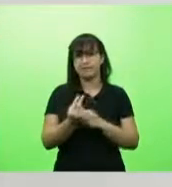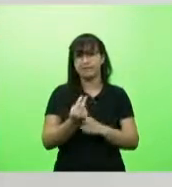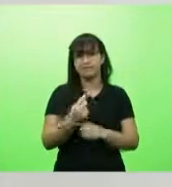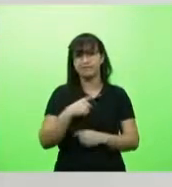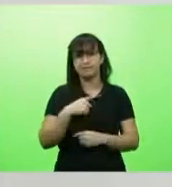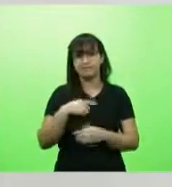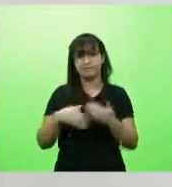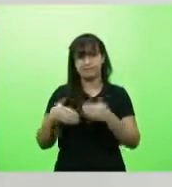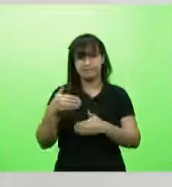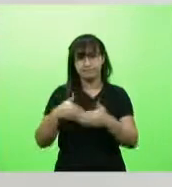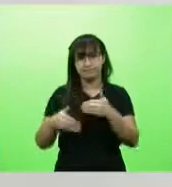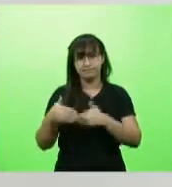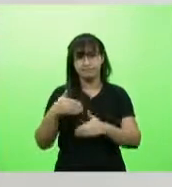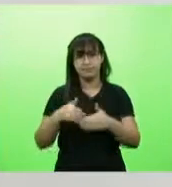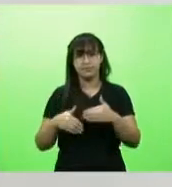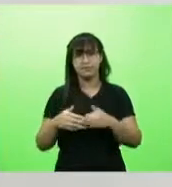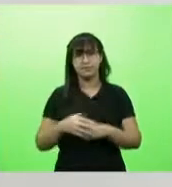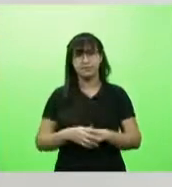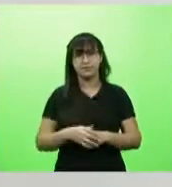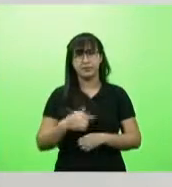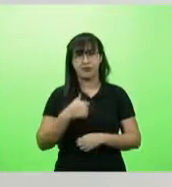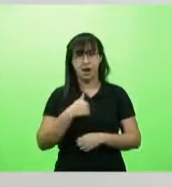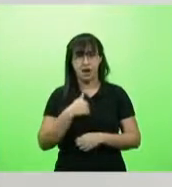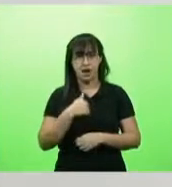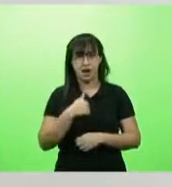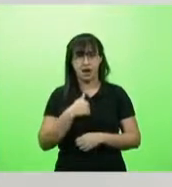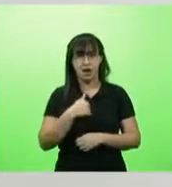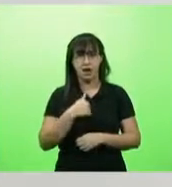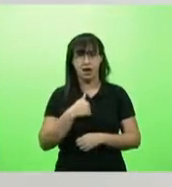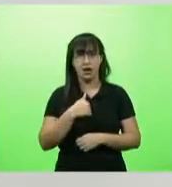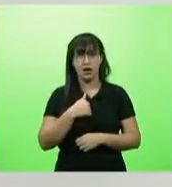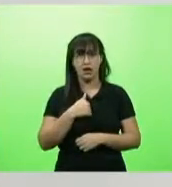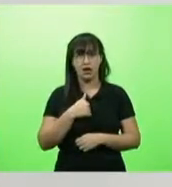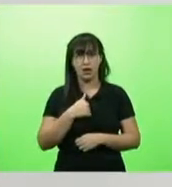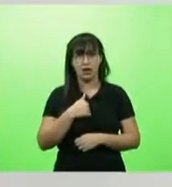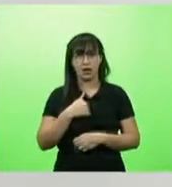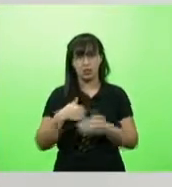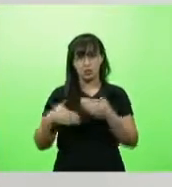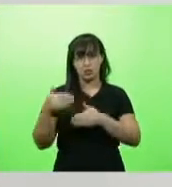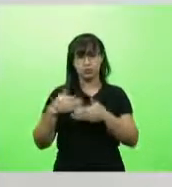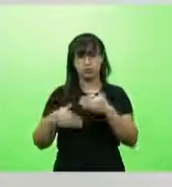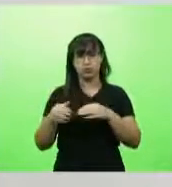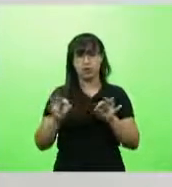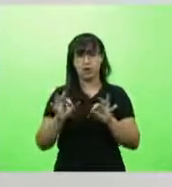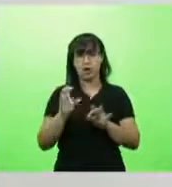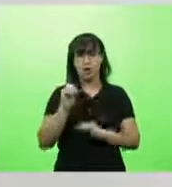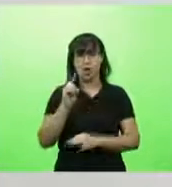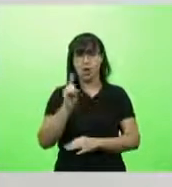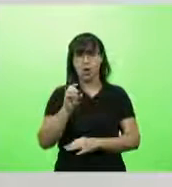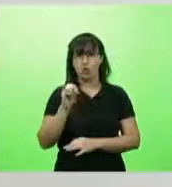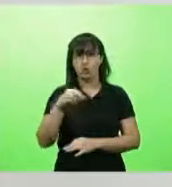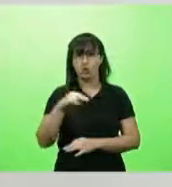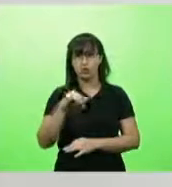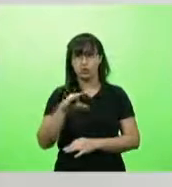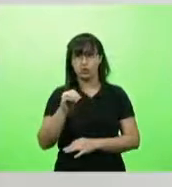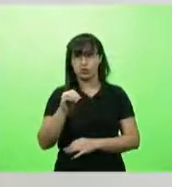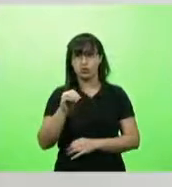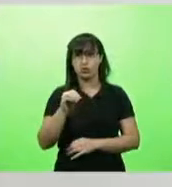eu, deputado Bruno, só não passei, eu só não tive ainda o tratamento do ozônio, né, por uma opção. O